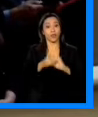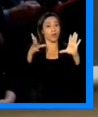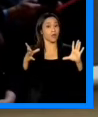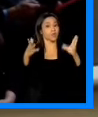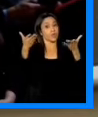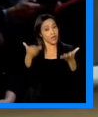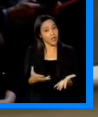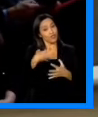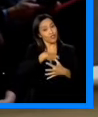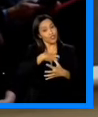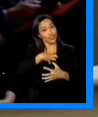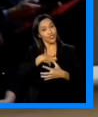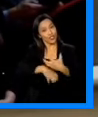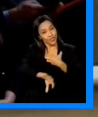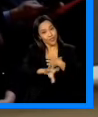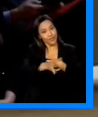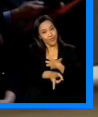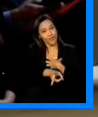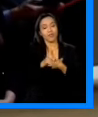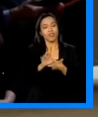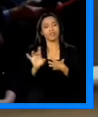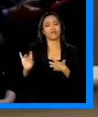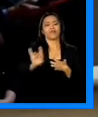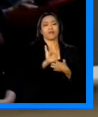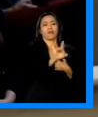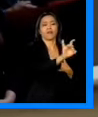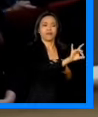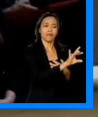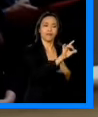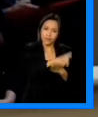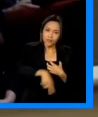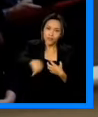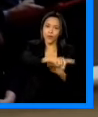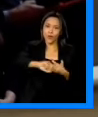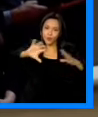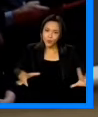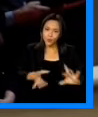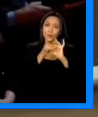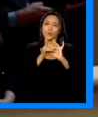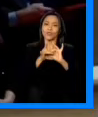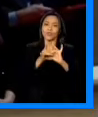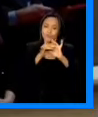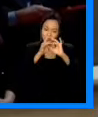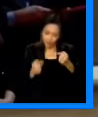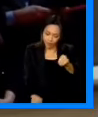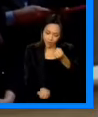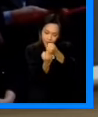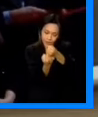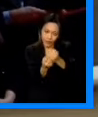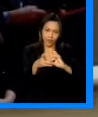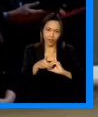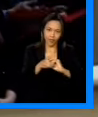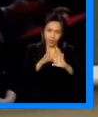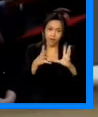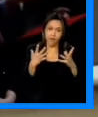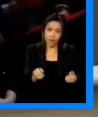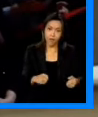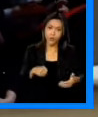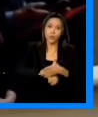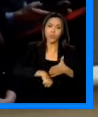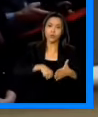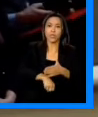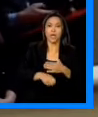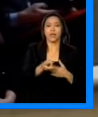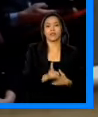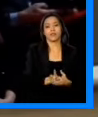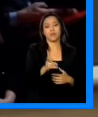com esse gesto constante de cada um de nós, de nos unirmos em favor dela. Então vamos lutar sempre e vamos